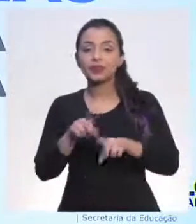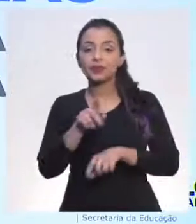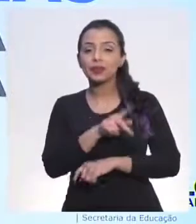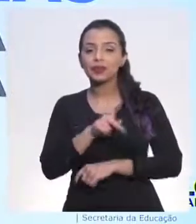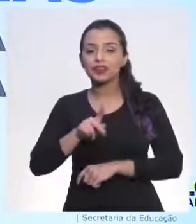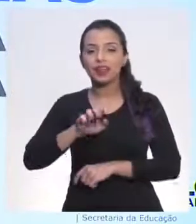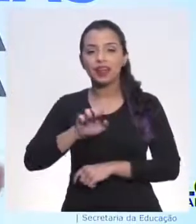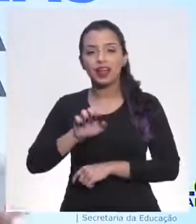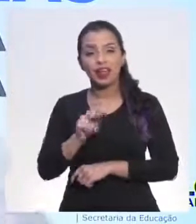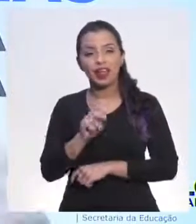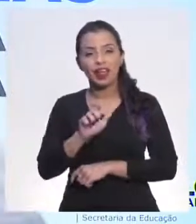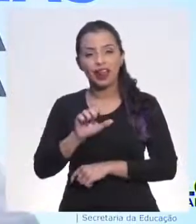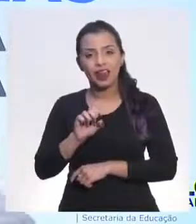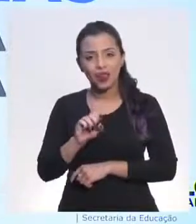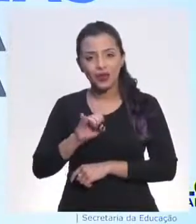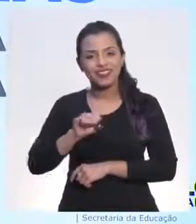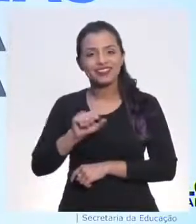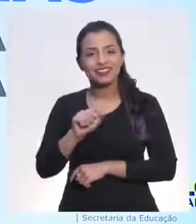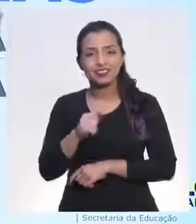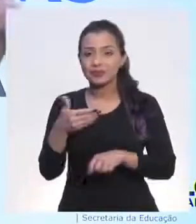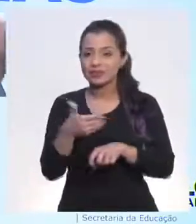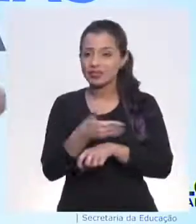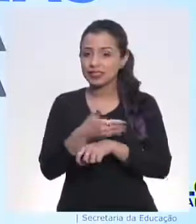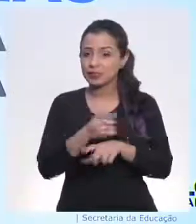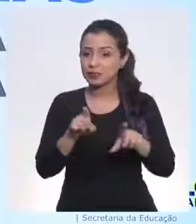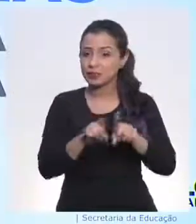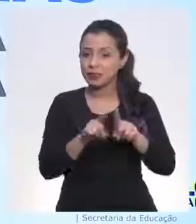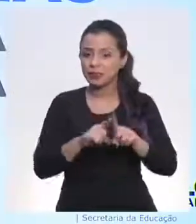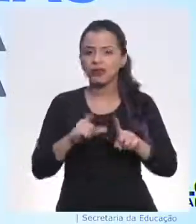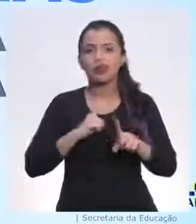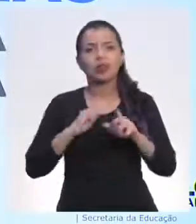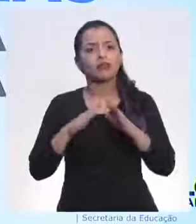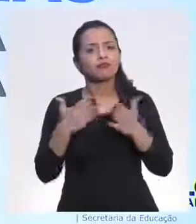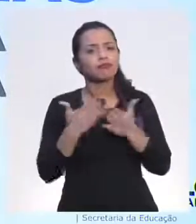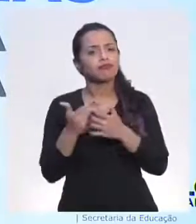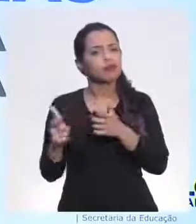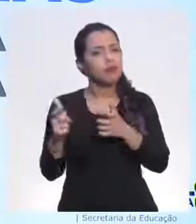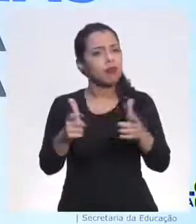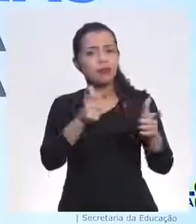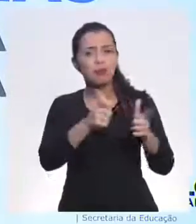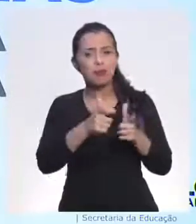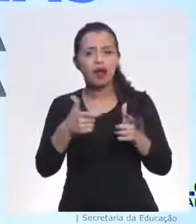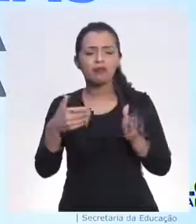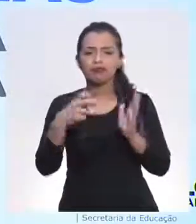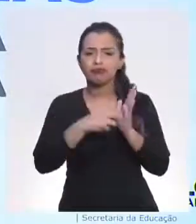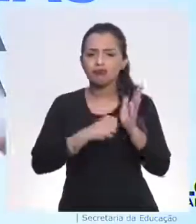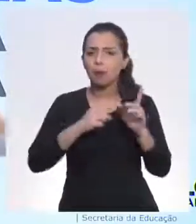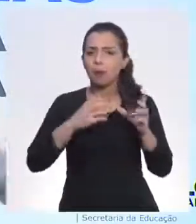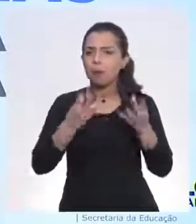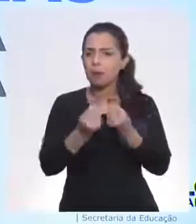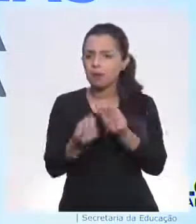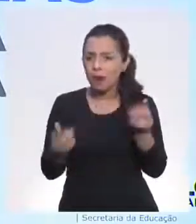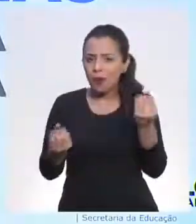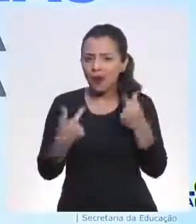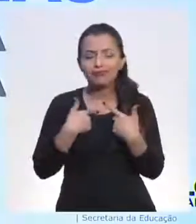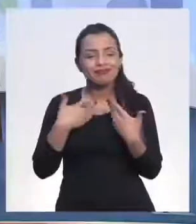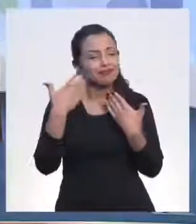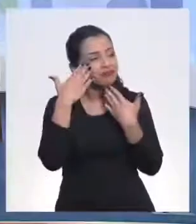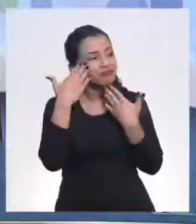participando também. Muitas escolas. Olha, muito obrigado. Acredito que saiu